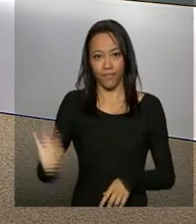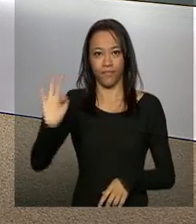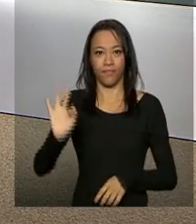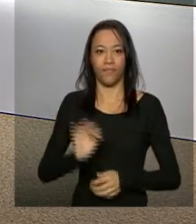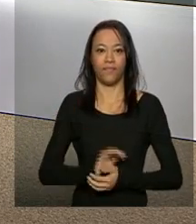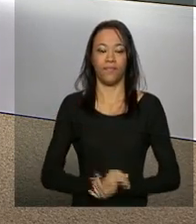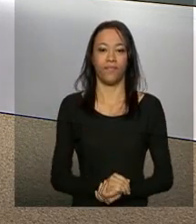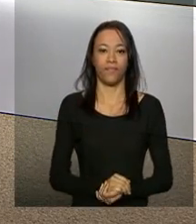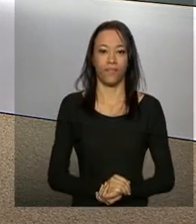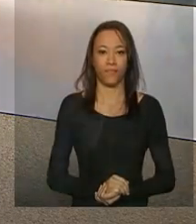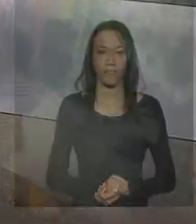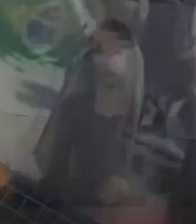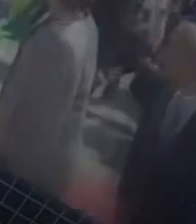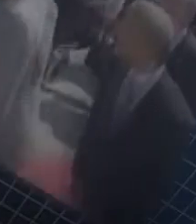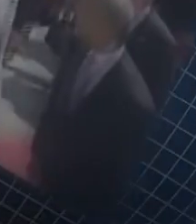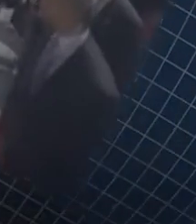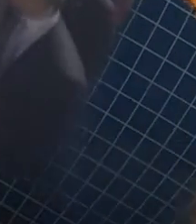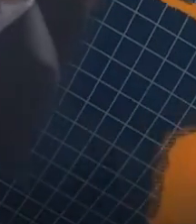Federal.